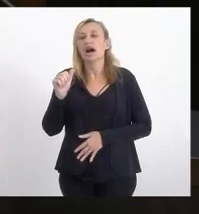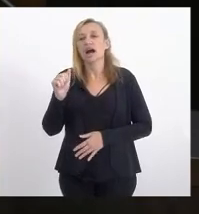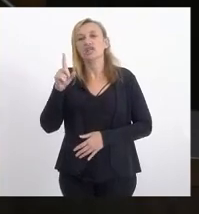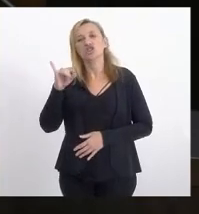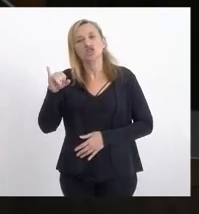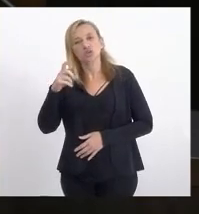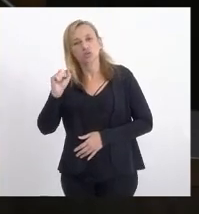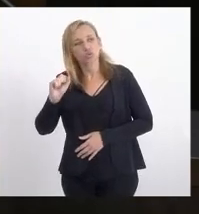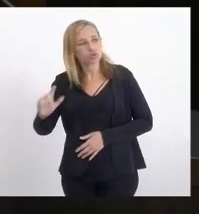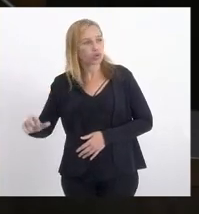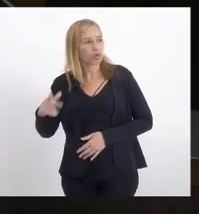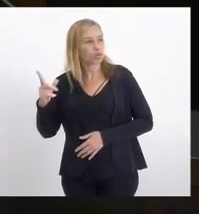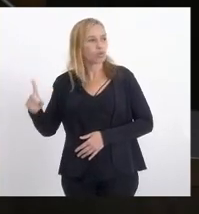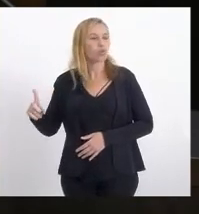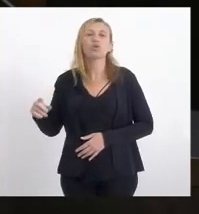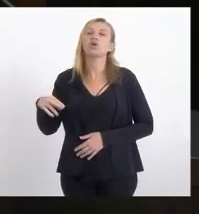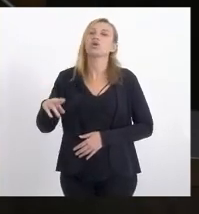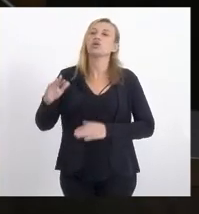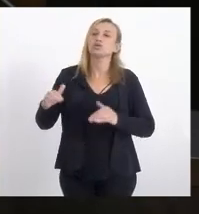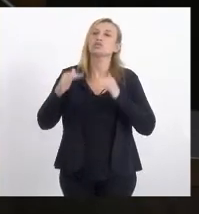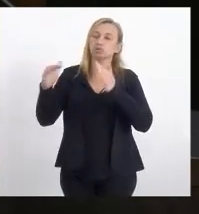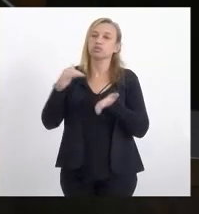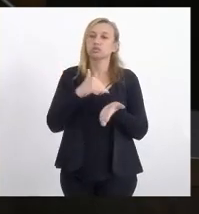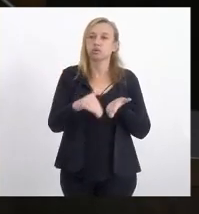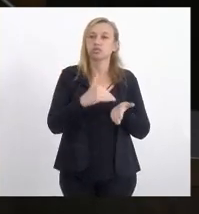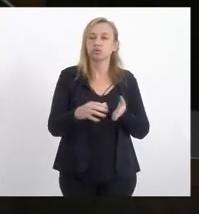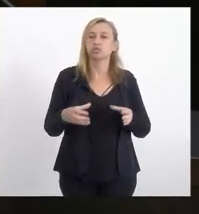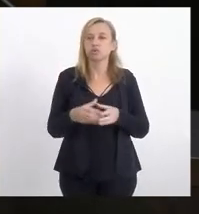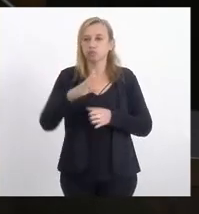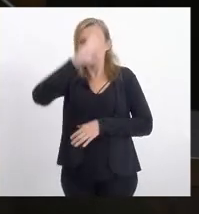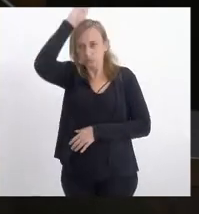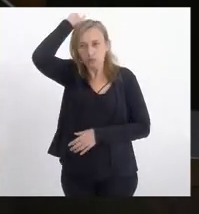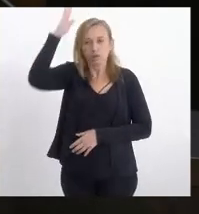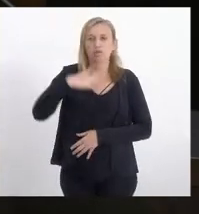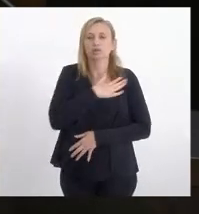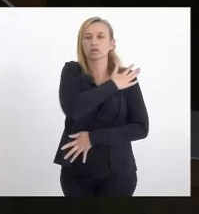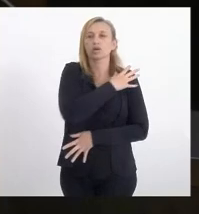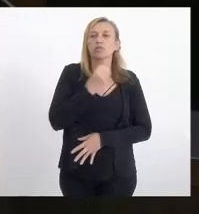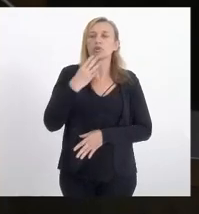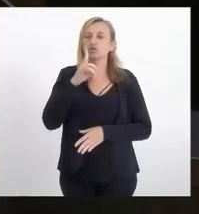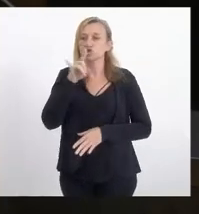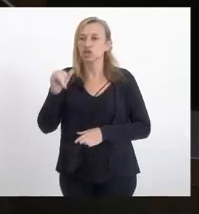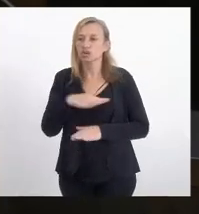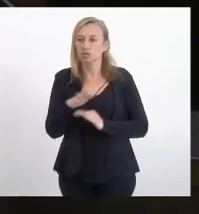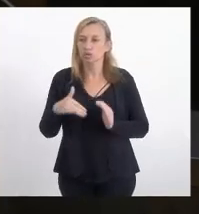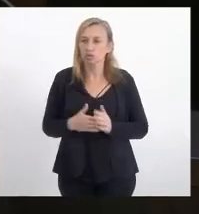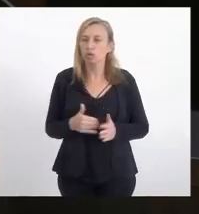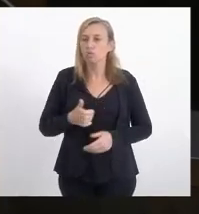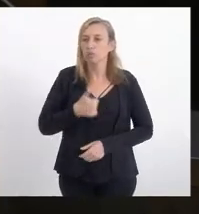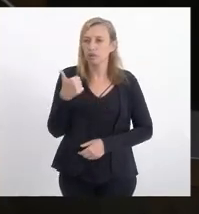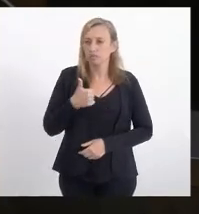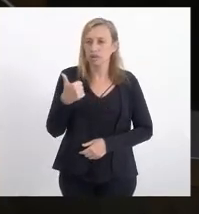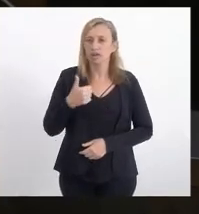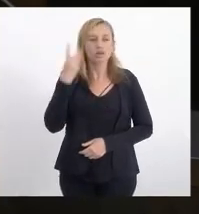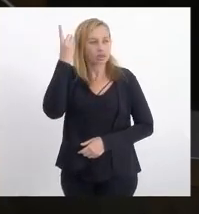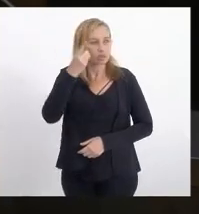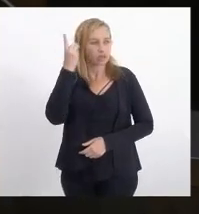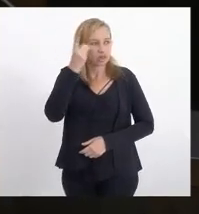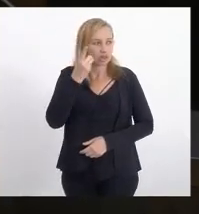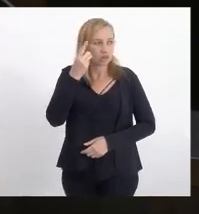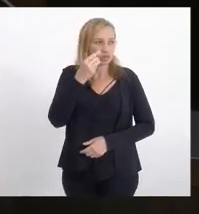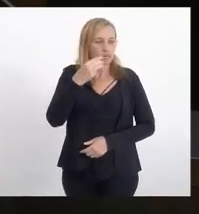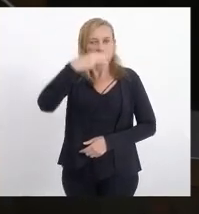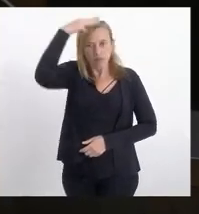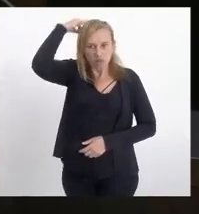subsecretário Dr Sérgio Aureliano Shippuden a taxa do Corpo de Bombeiros da Polícia Militar Bom dia a todos primeiro Deputado Márcio Pacheco